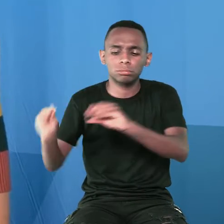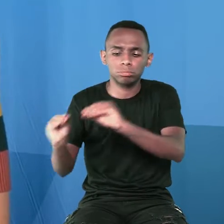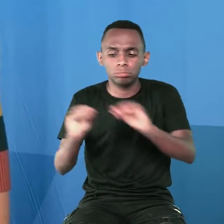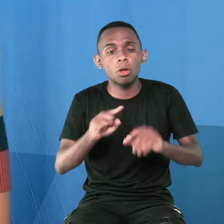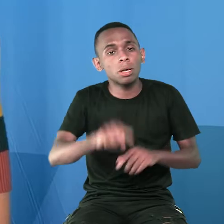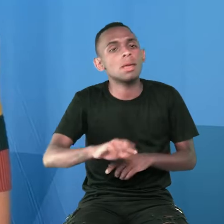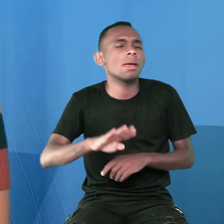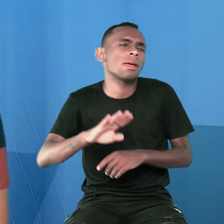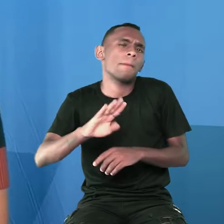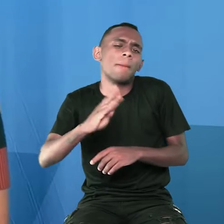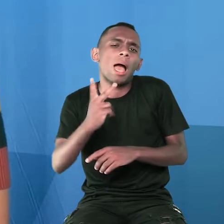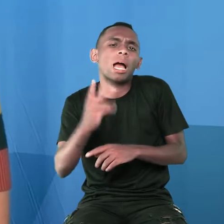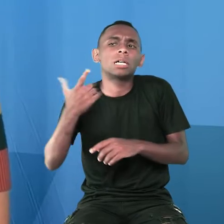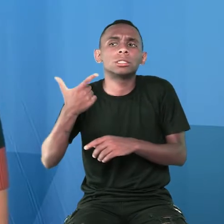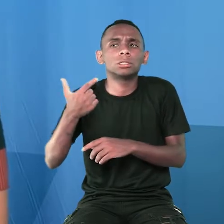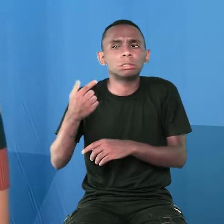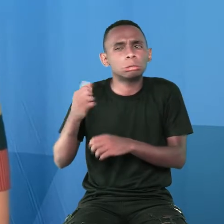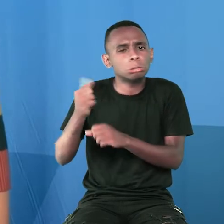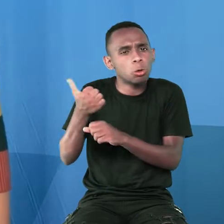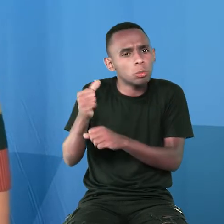Belo Horizonte desde 85.